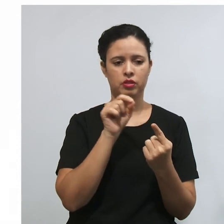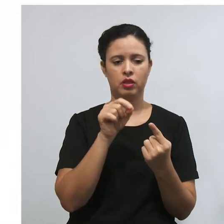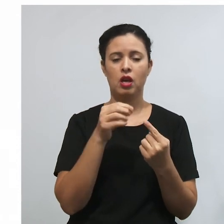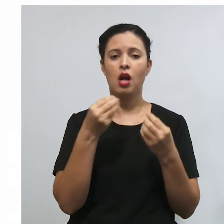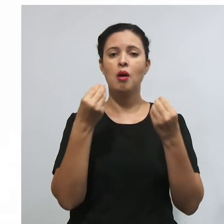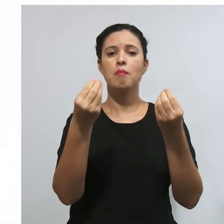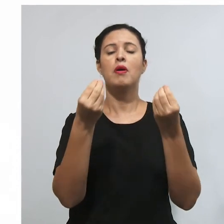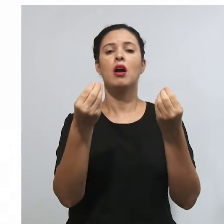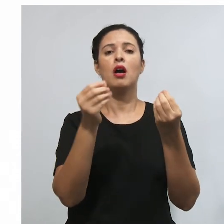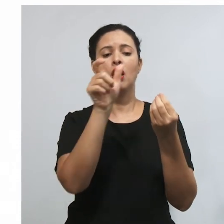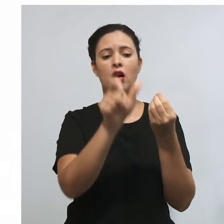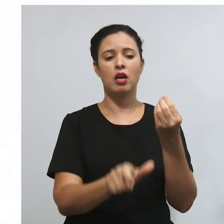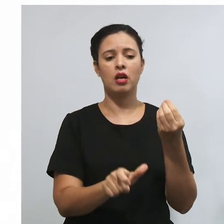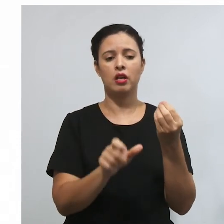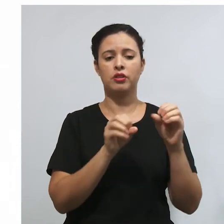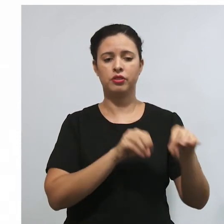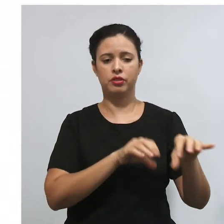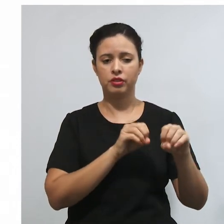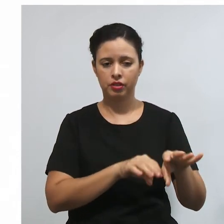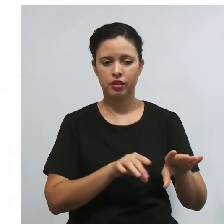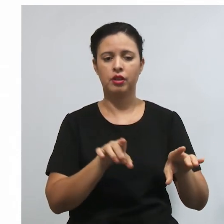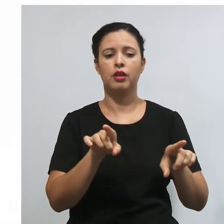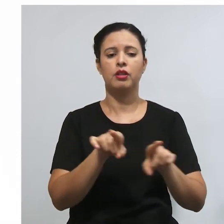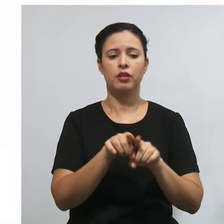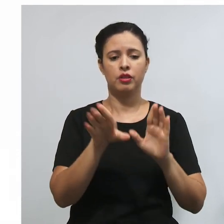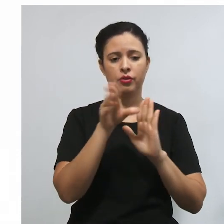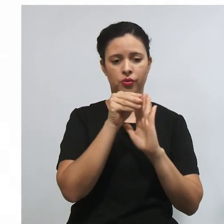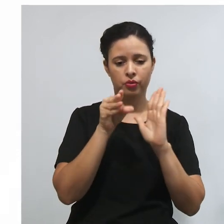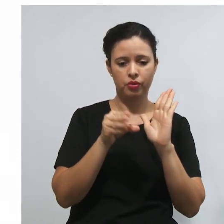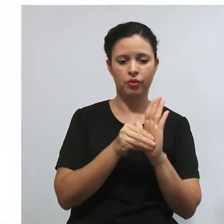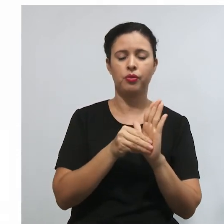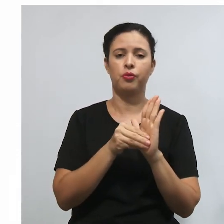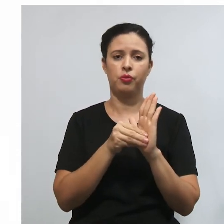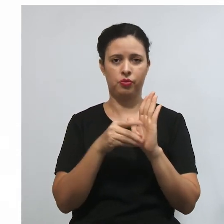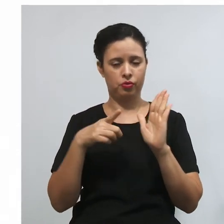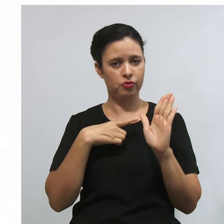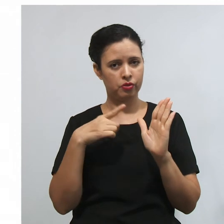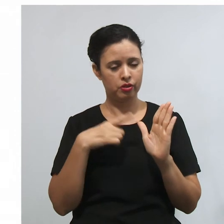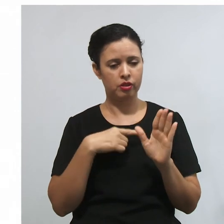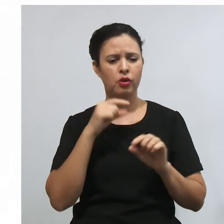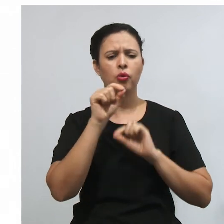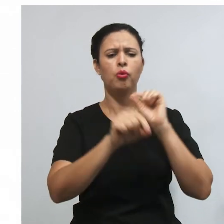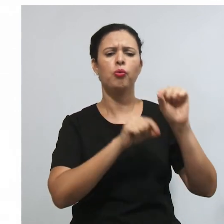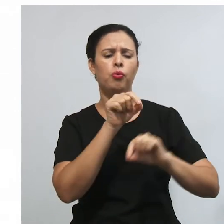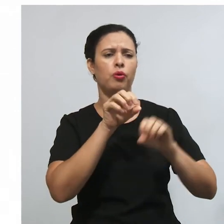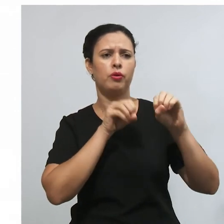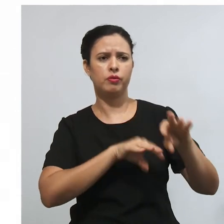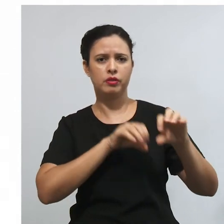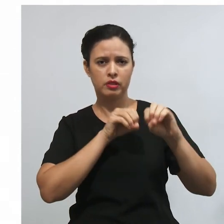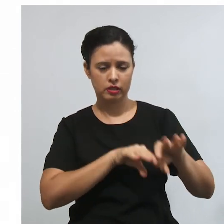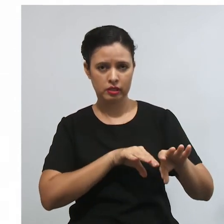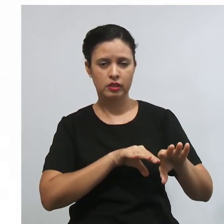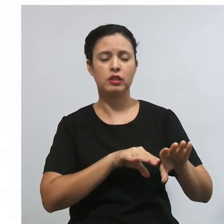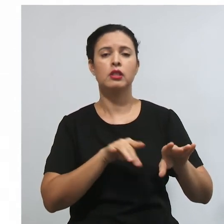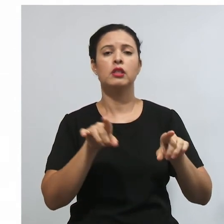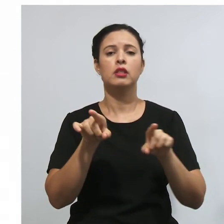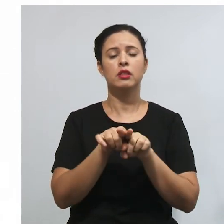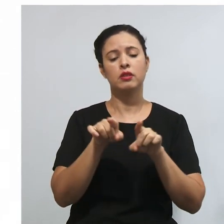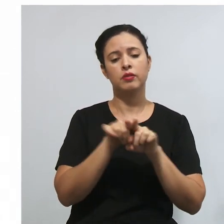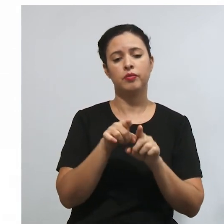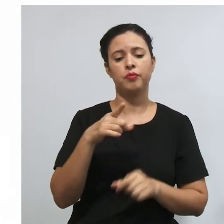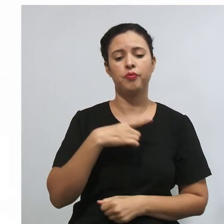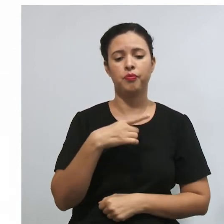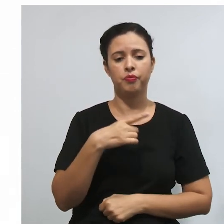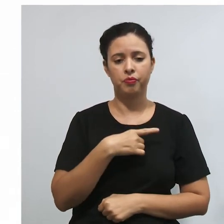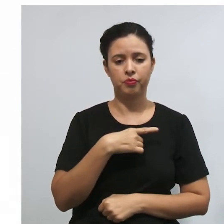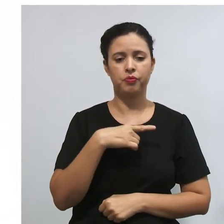que ensinar. Nós temos os conteúdos, que você vai selecionar o que você vai ensinar. Nós temos